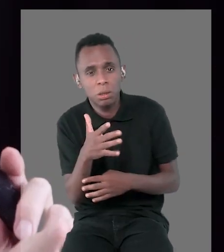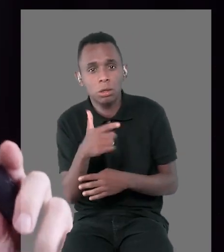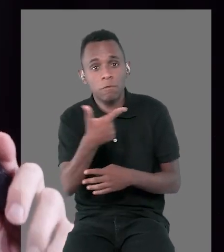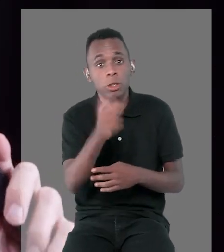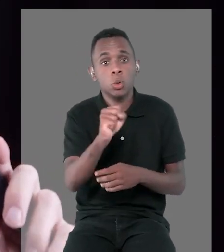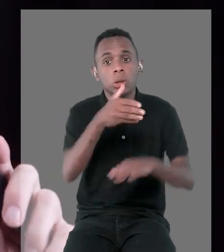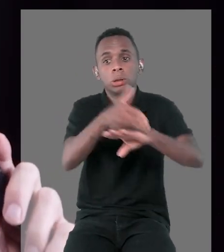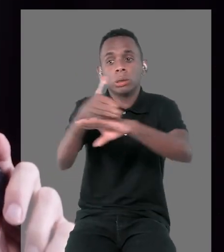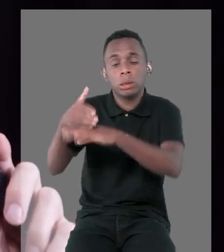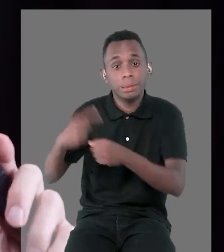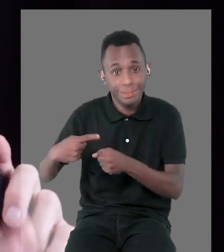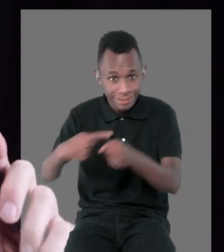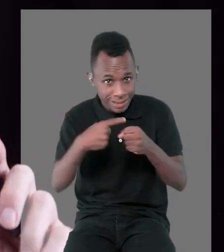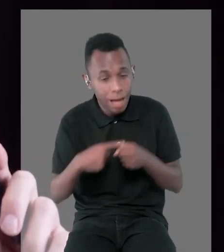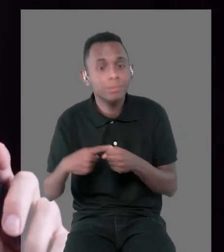28 municípios,